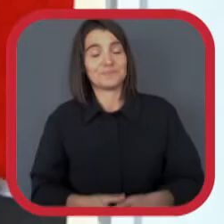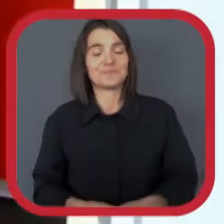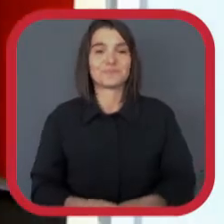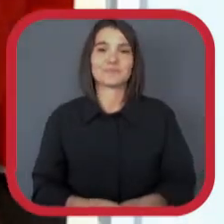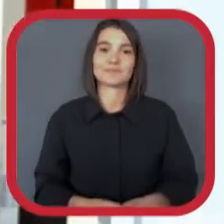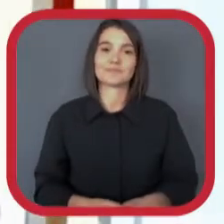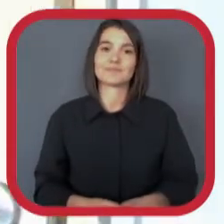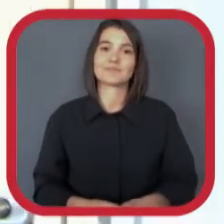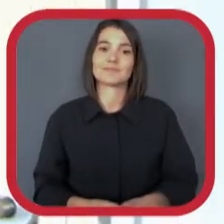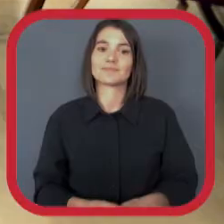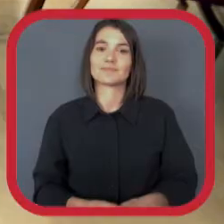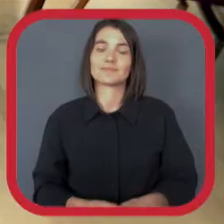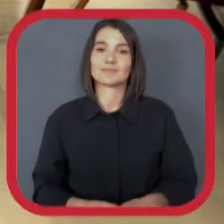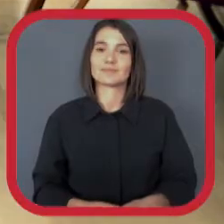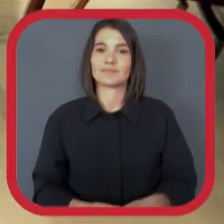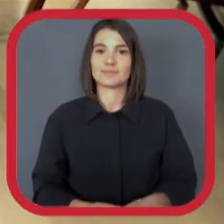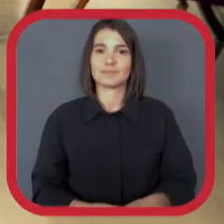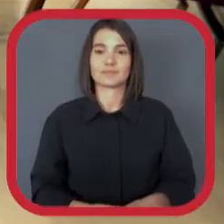mundo.